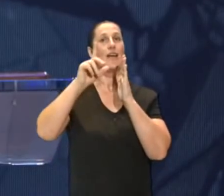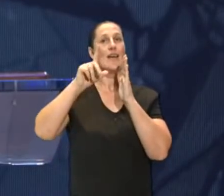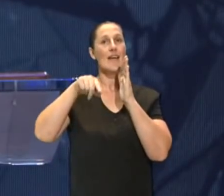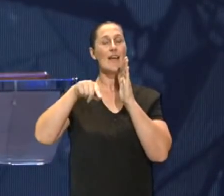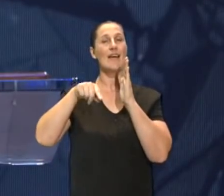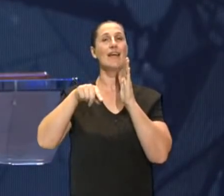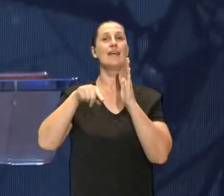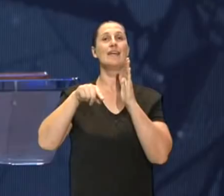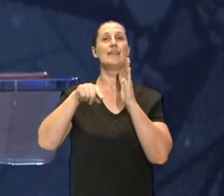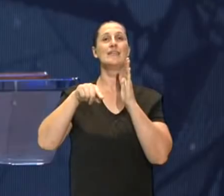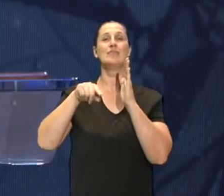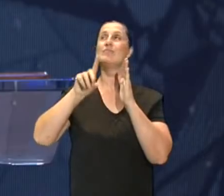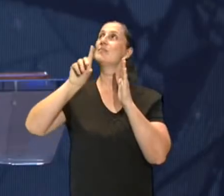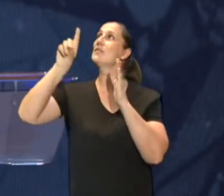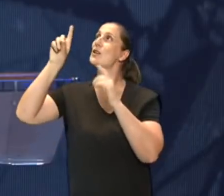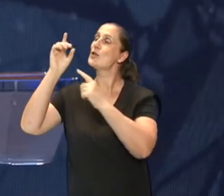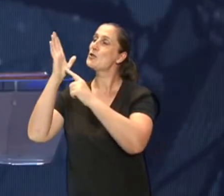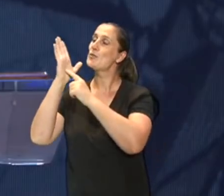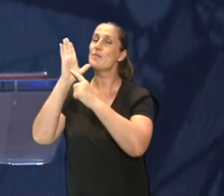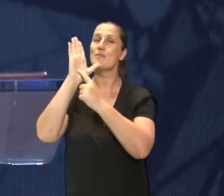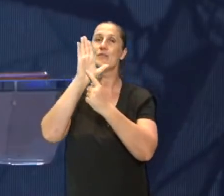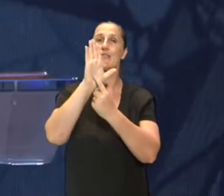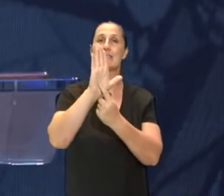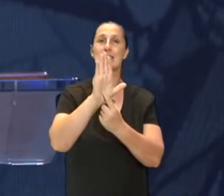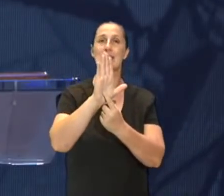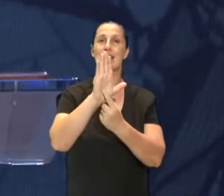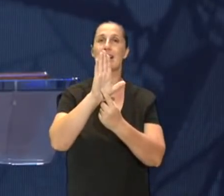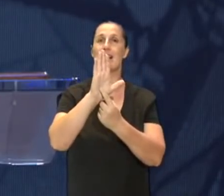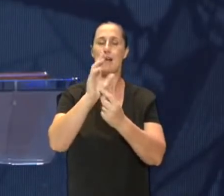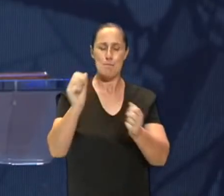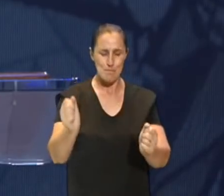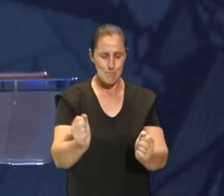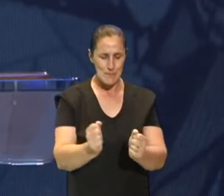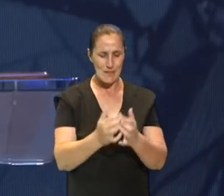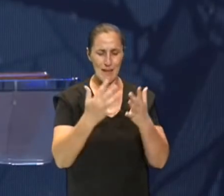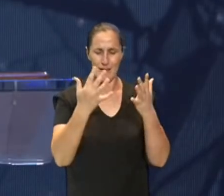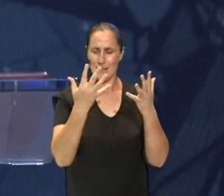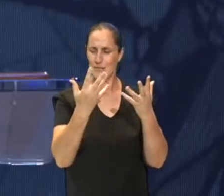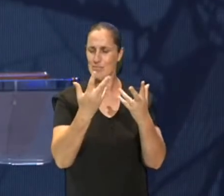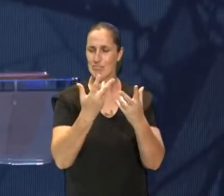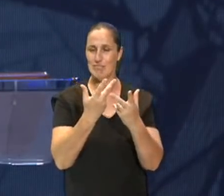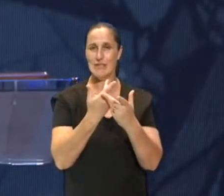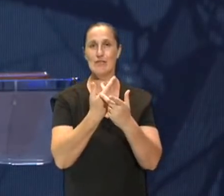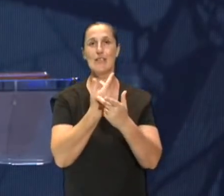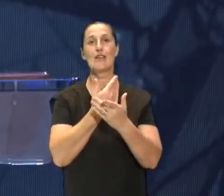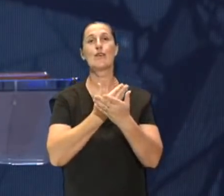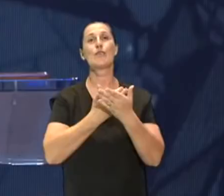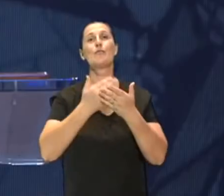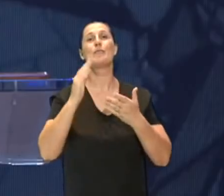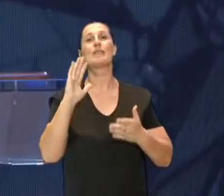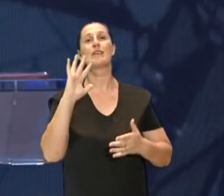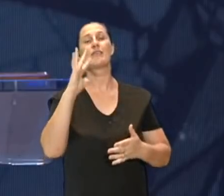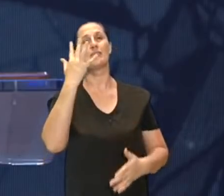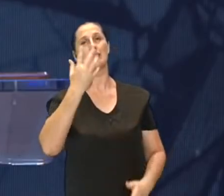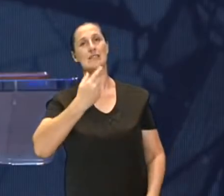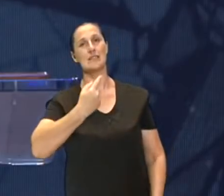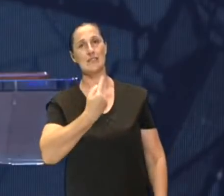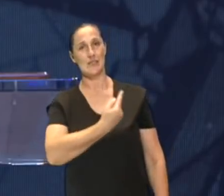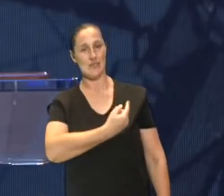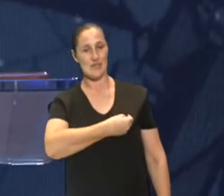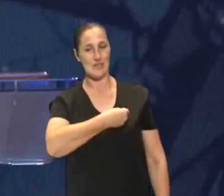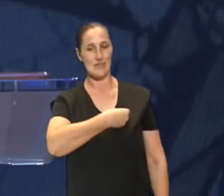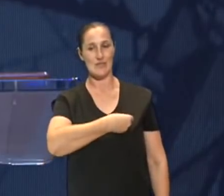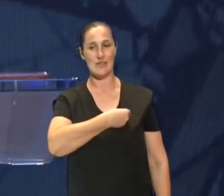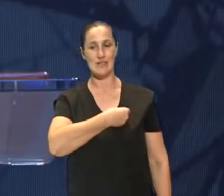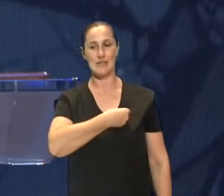de Deus. Sinais, prodígios, milagres de Deus que começam a vir na nossa vida.